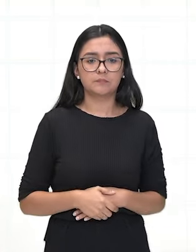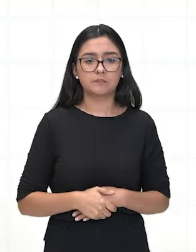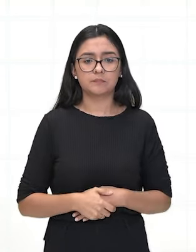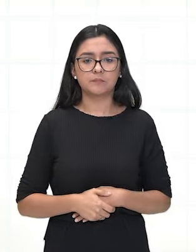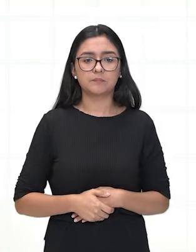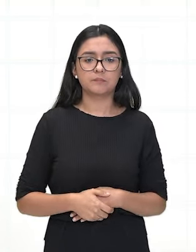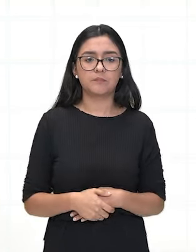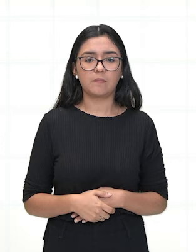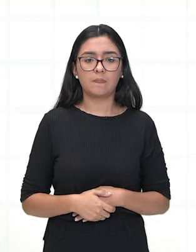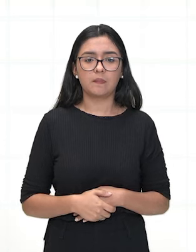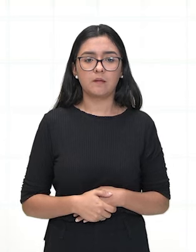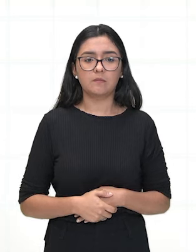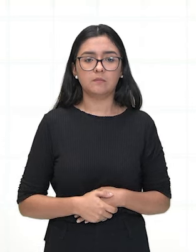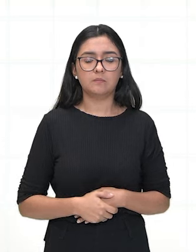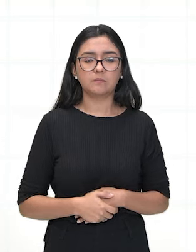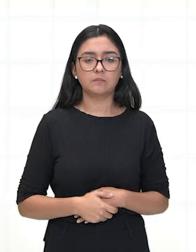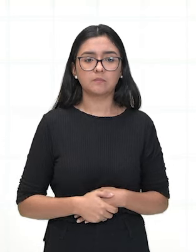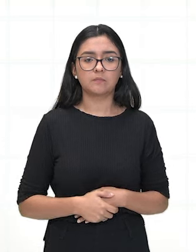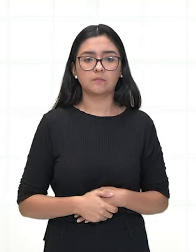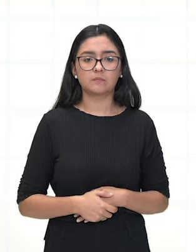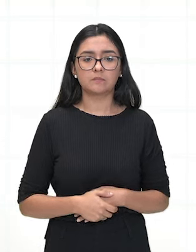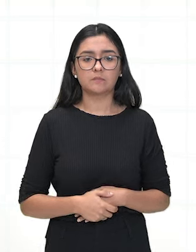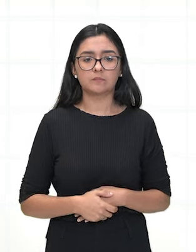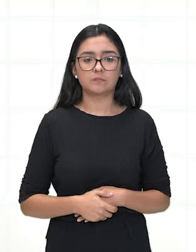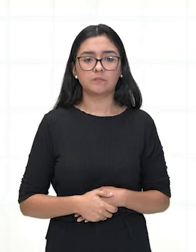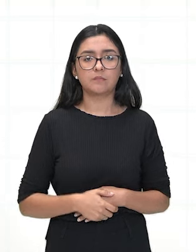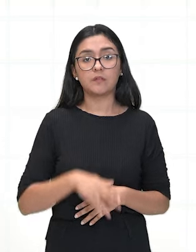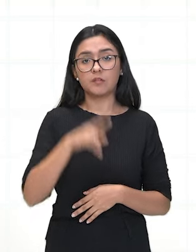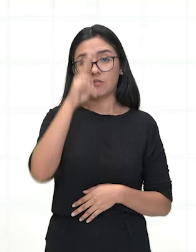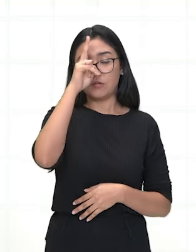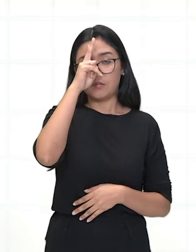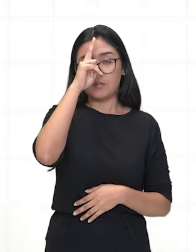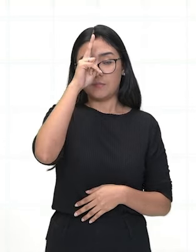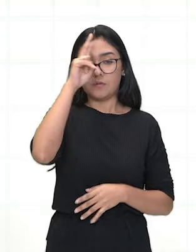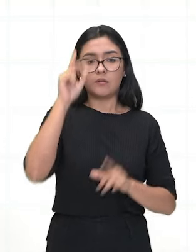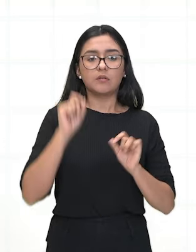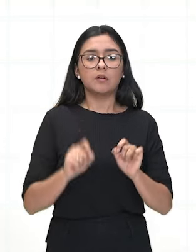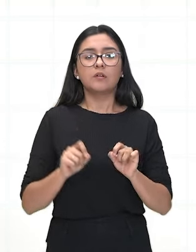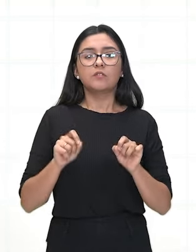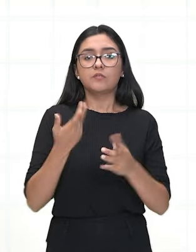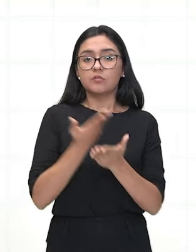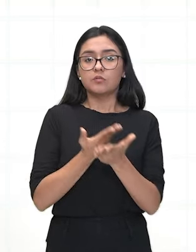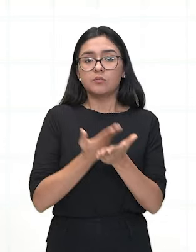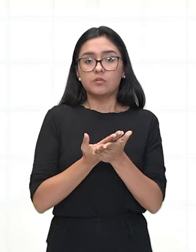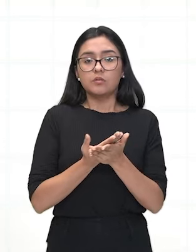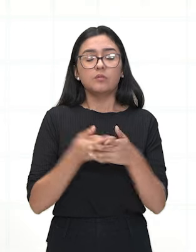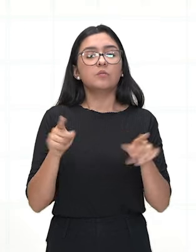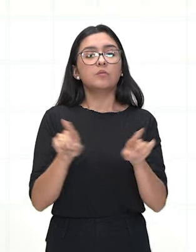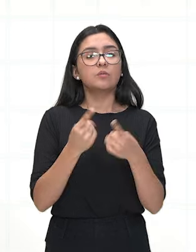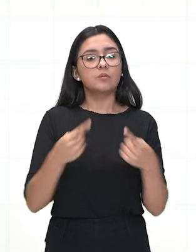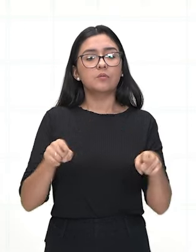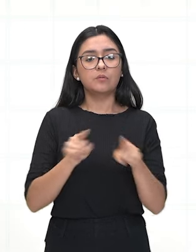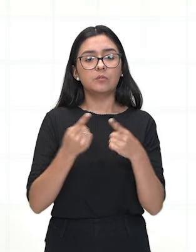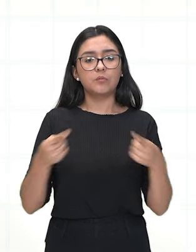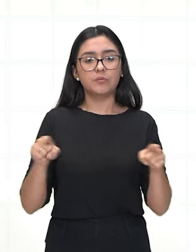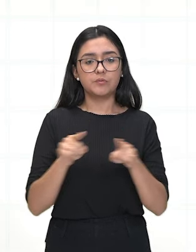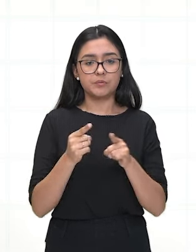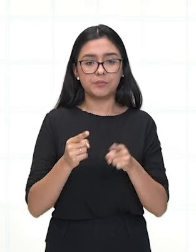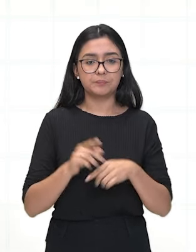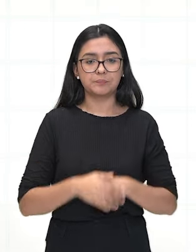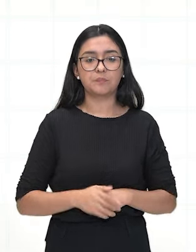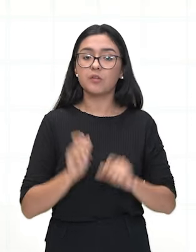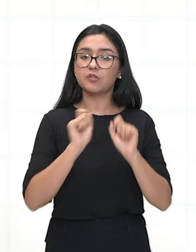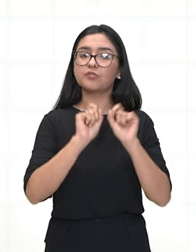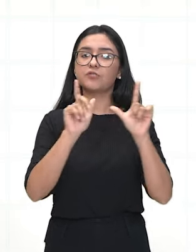morning Ok Fi esqueci da música Néa tava estudando música não é music All morning Então